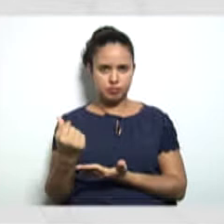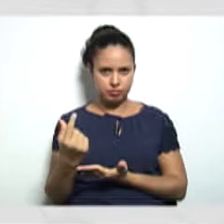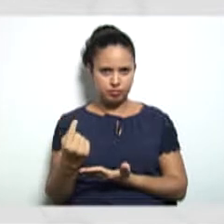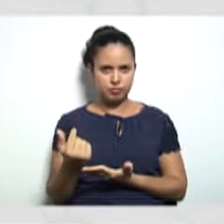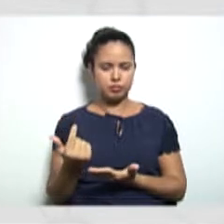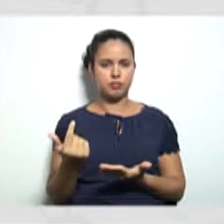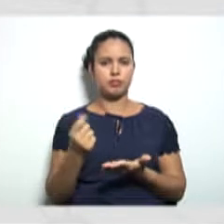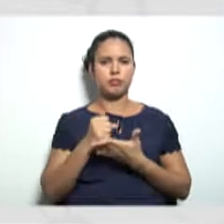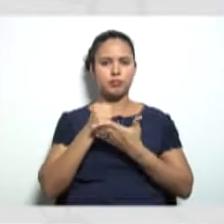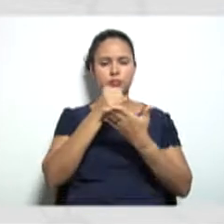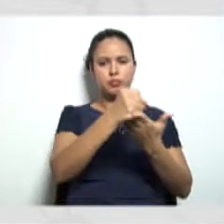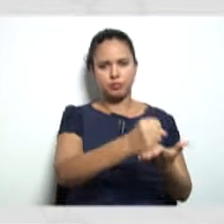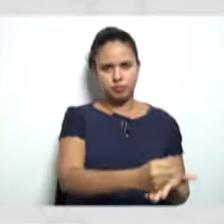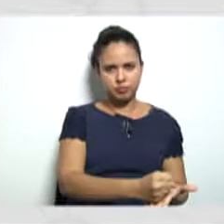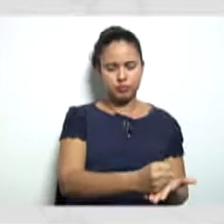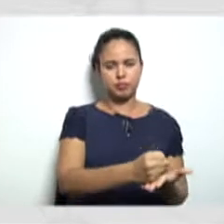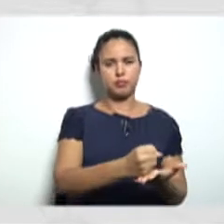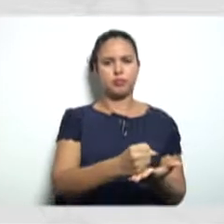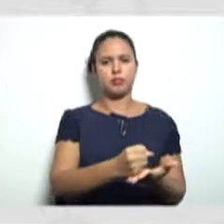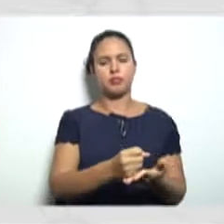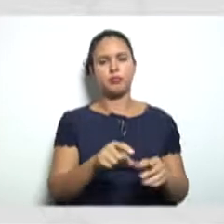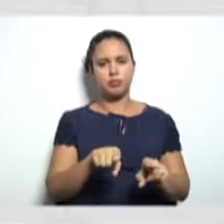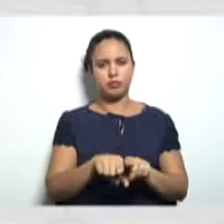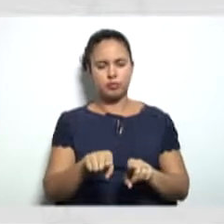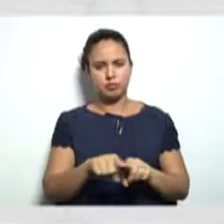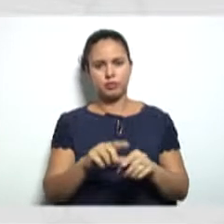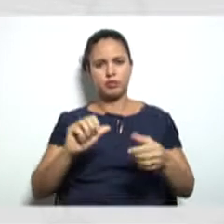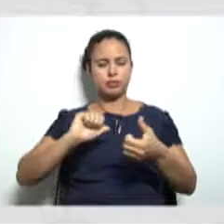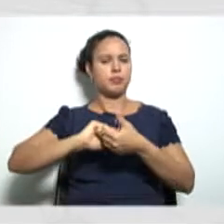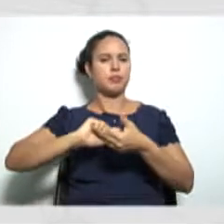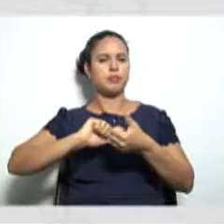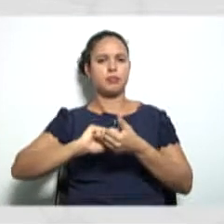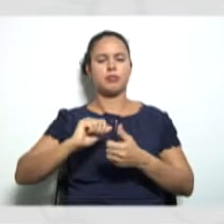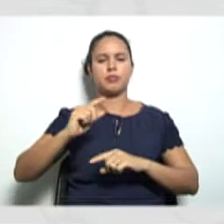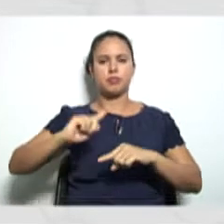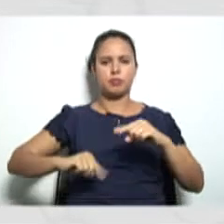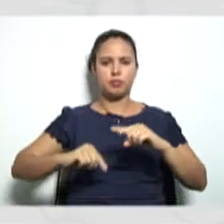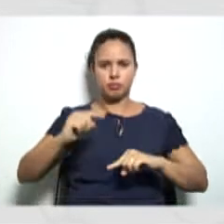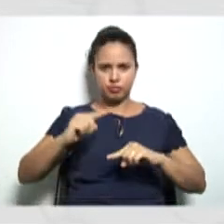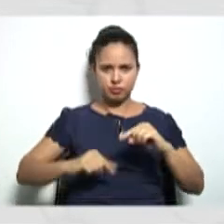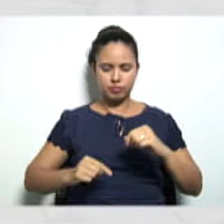de entrega e a melhor qualidade dos produtos.